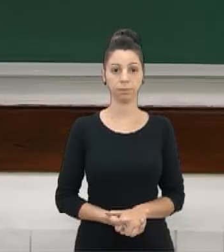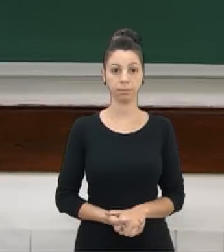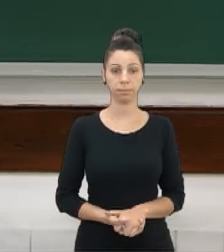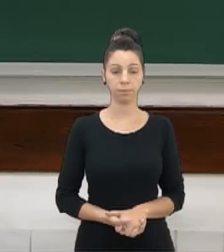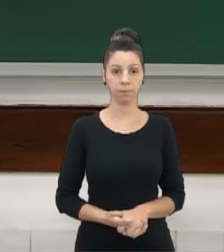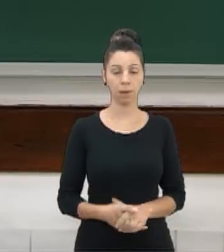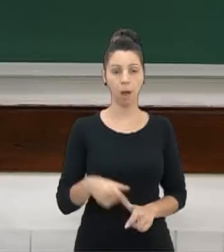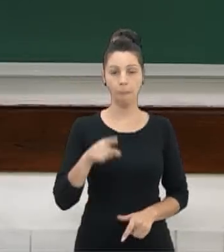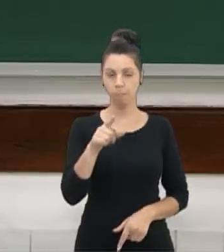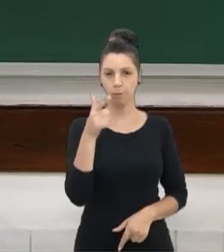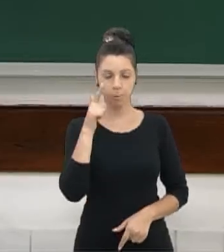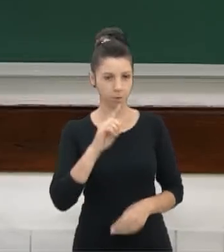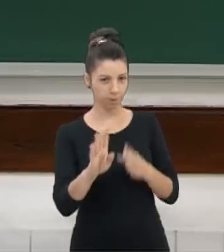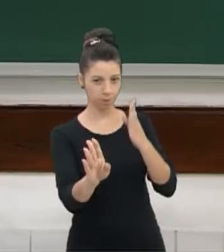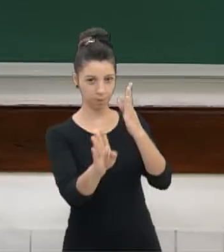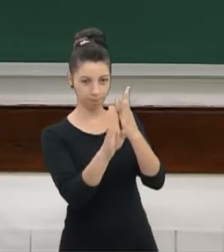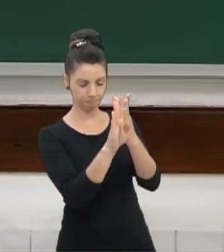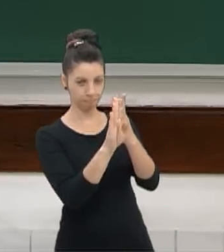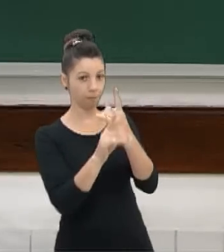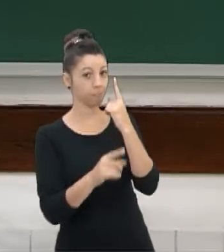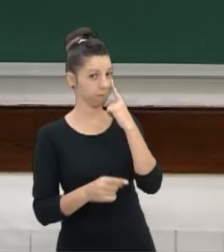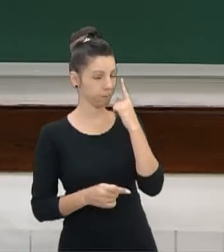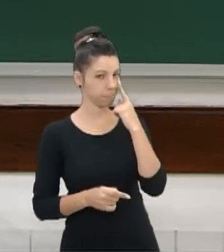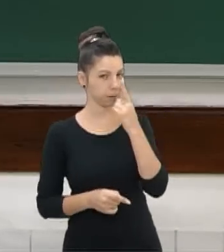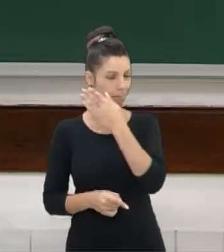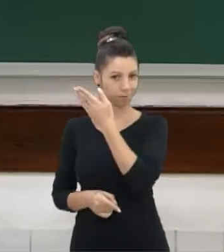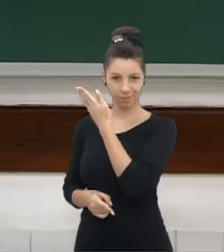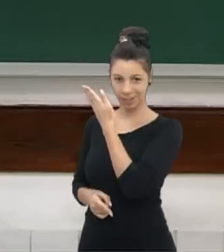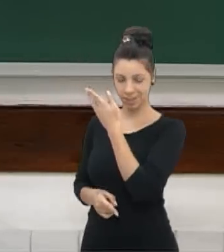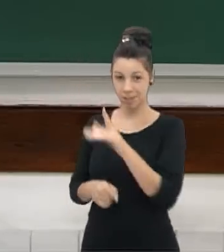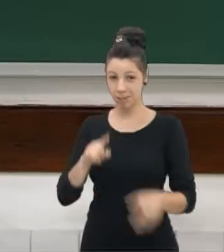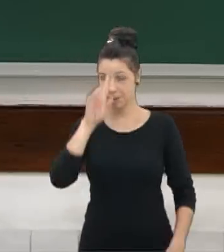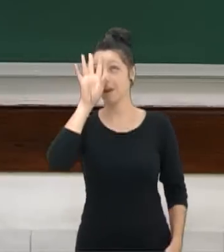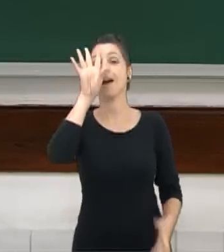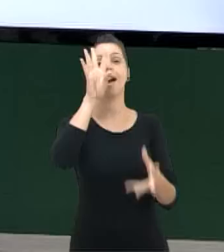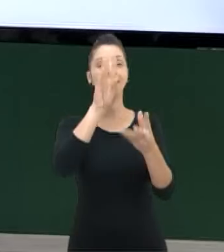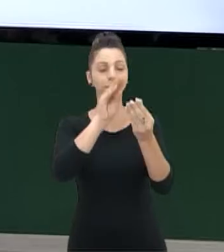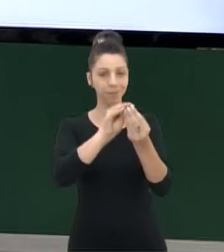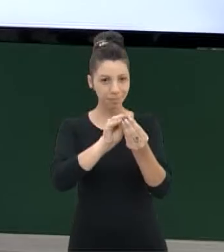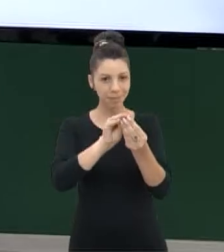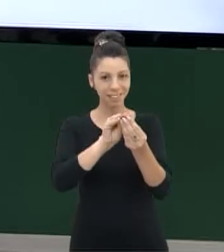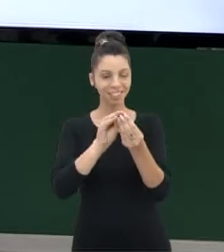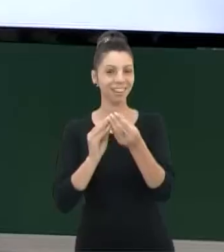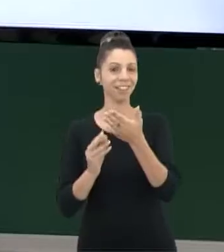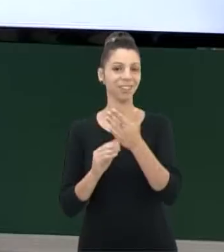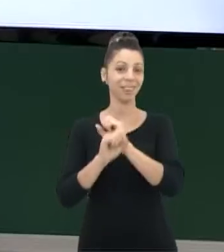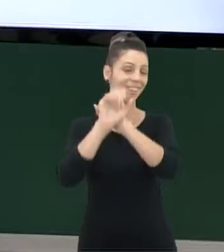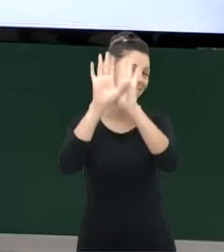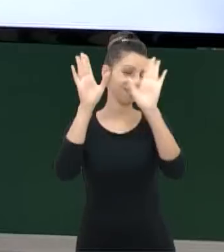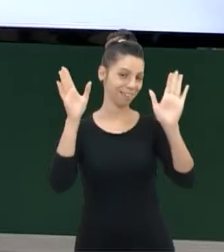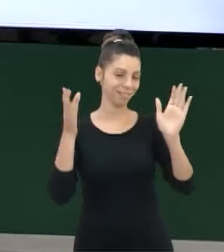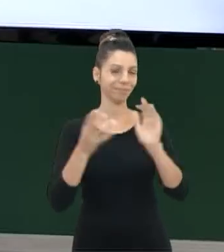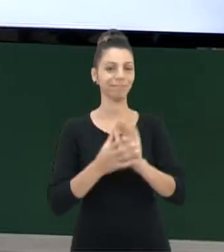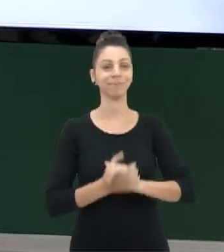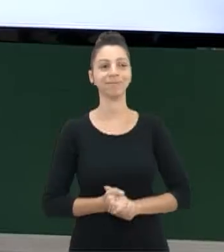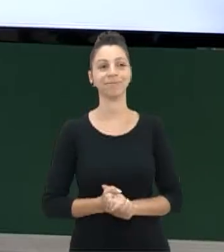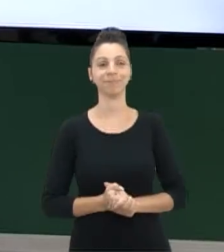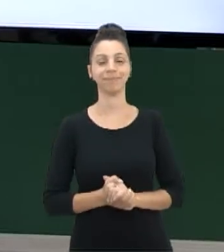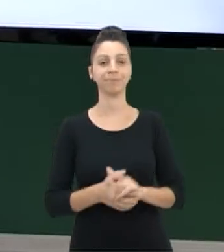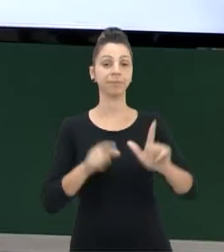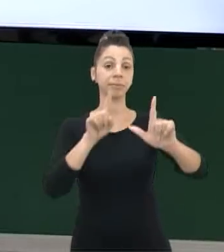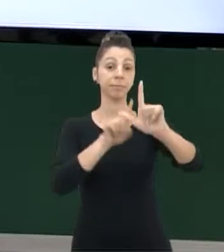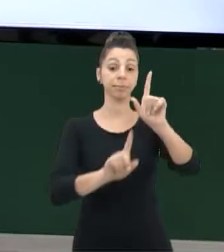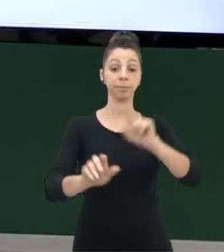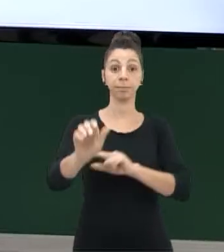você conseguiu encontrar, vamos ver se você já está bem afinado, né? Olha lá. Na letra